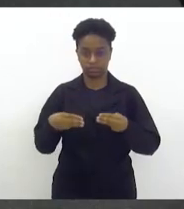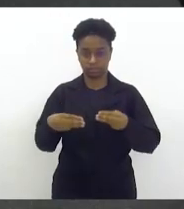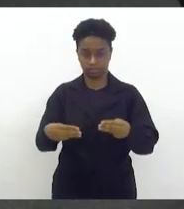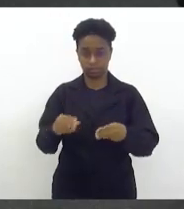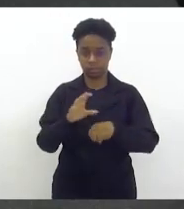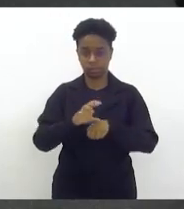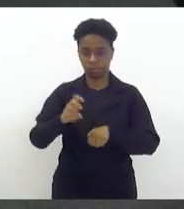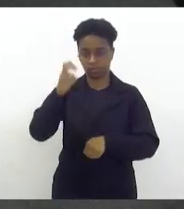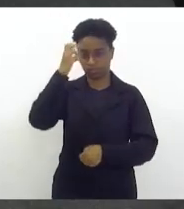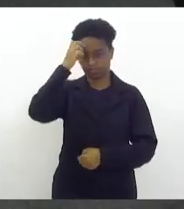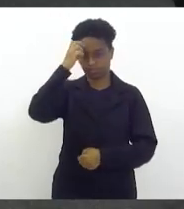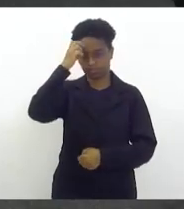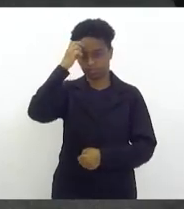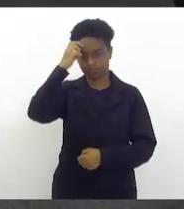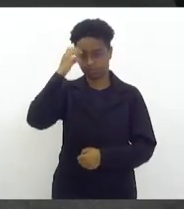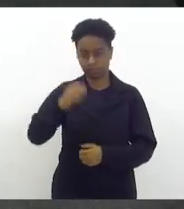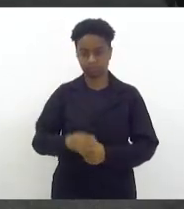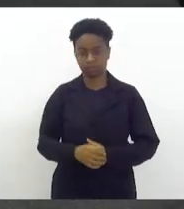da Cultura,